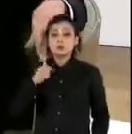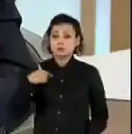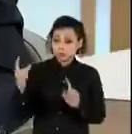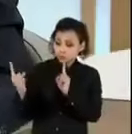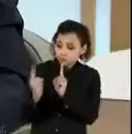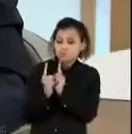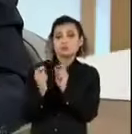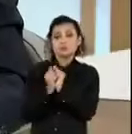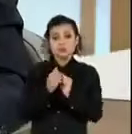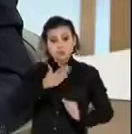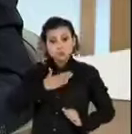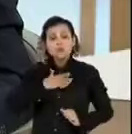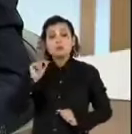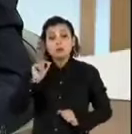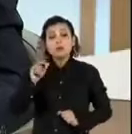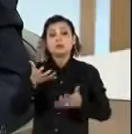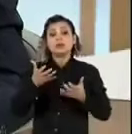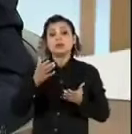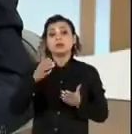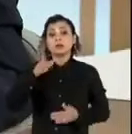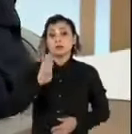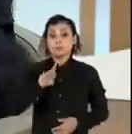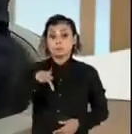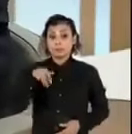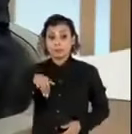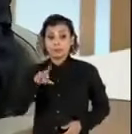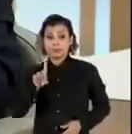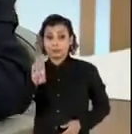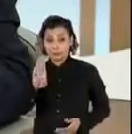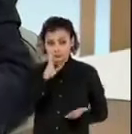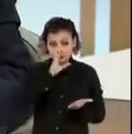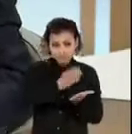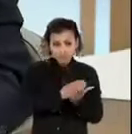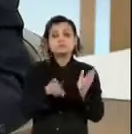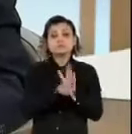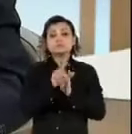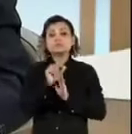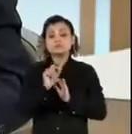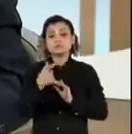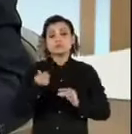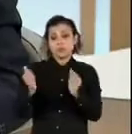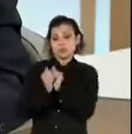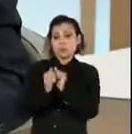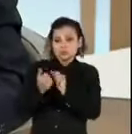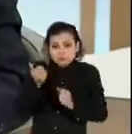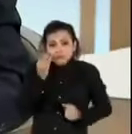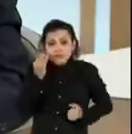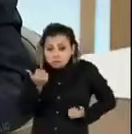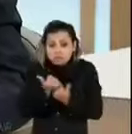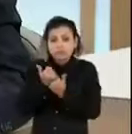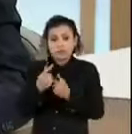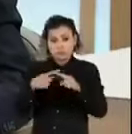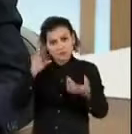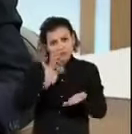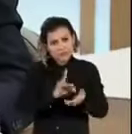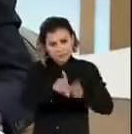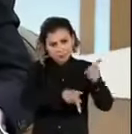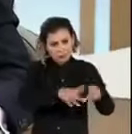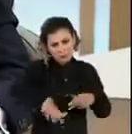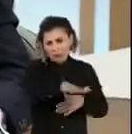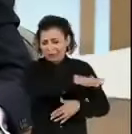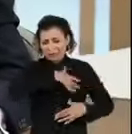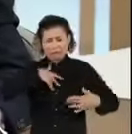comigo para trazer o PMDB para impedir o impedimento. E eu tentei. Mas a esta altura eu confesso que a movimentação popular era tão